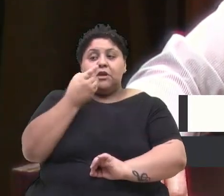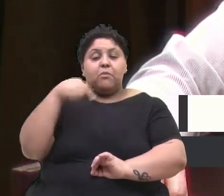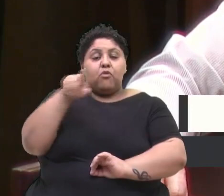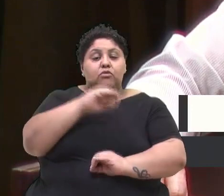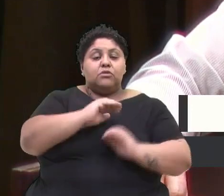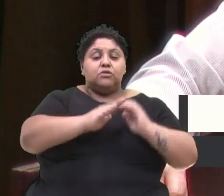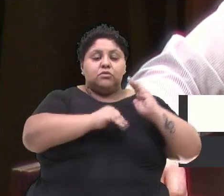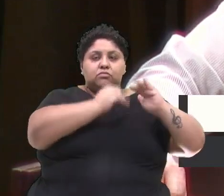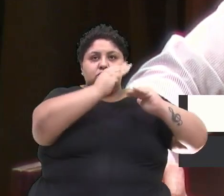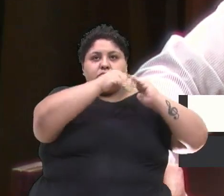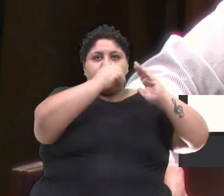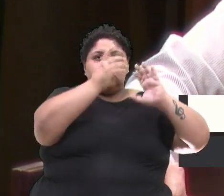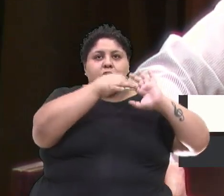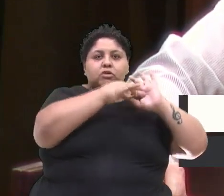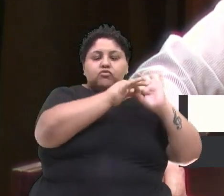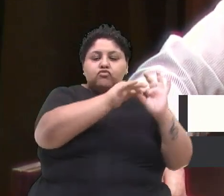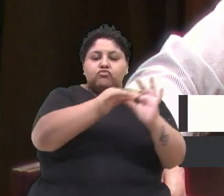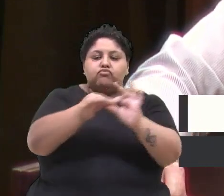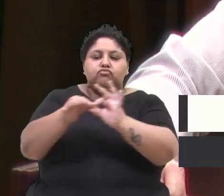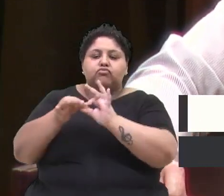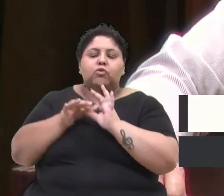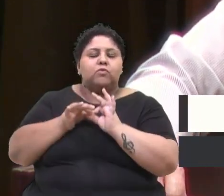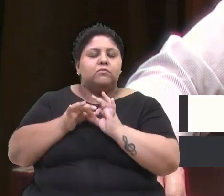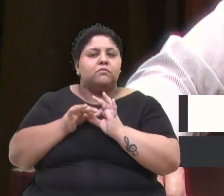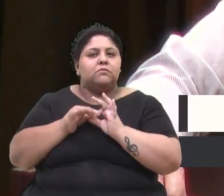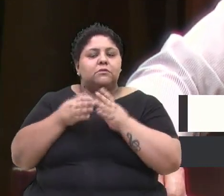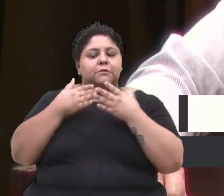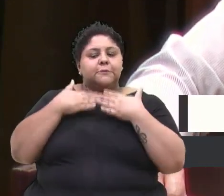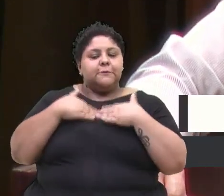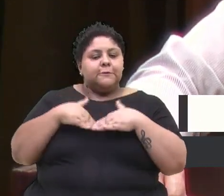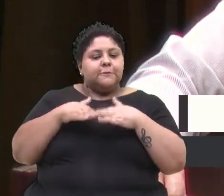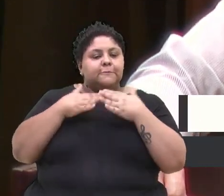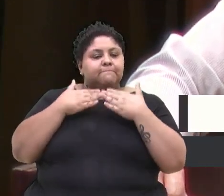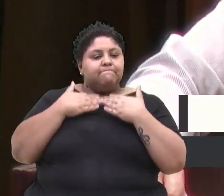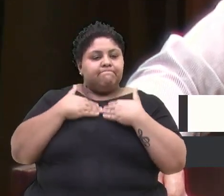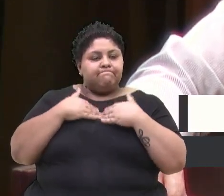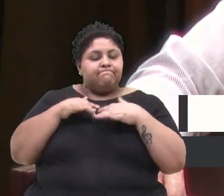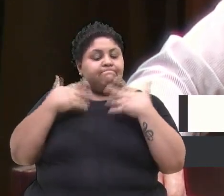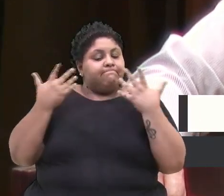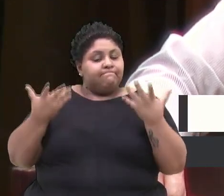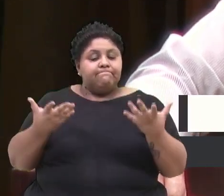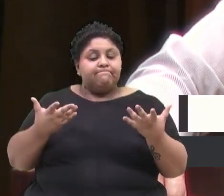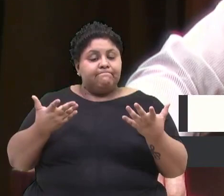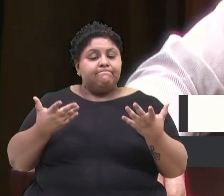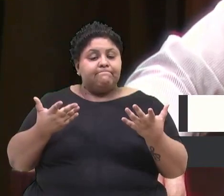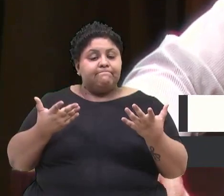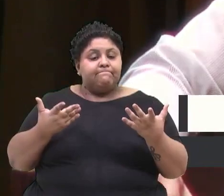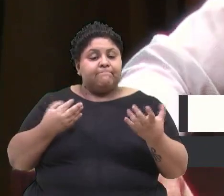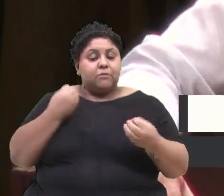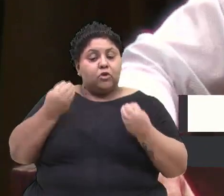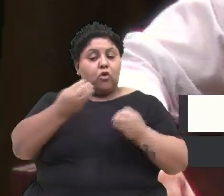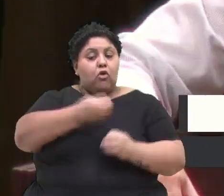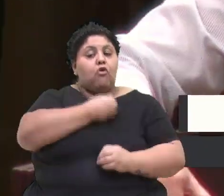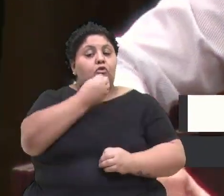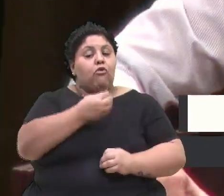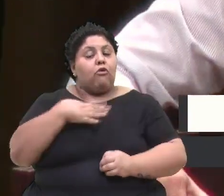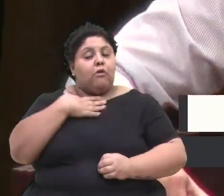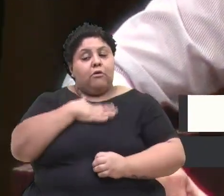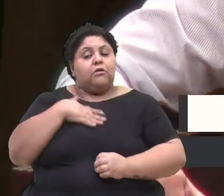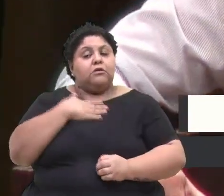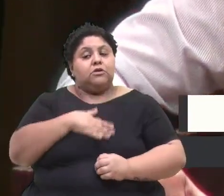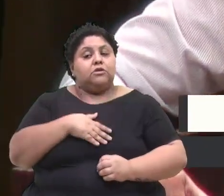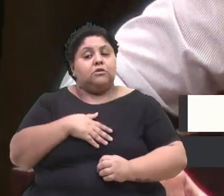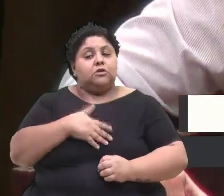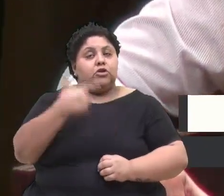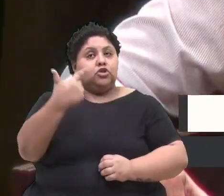essa unanimidade com muita tranquilidade, enfim, do processo, como é da vida, mas lhe desejo sorte,